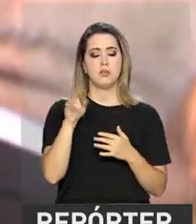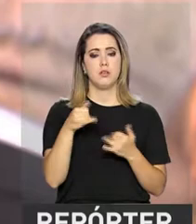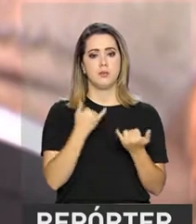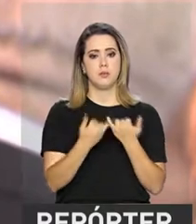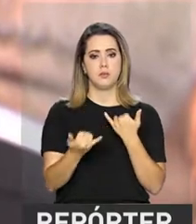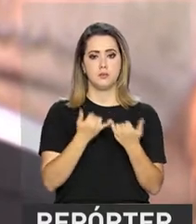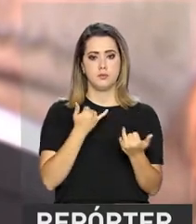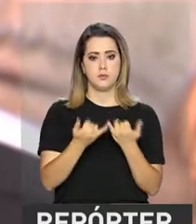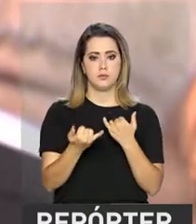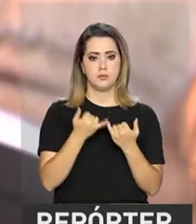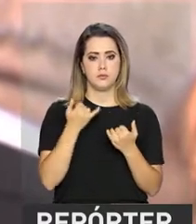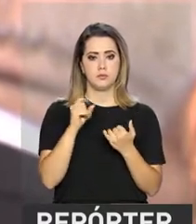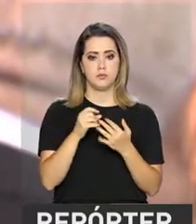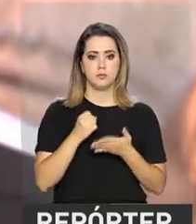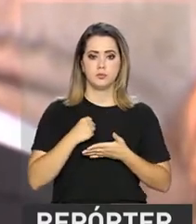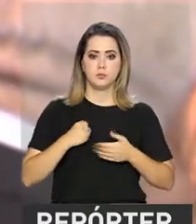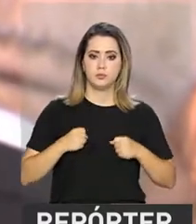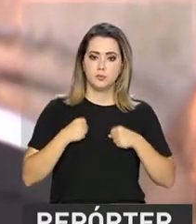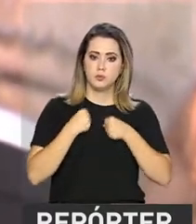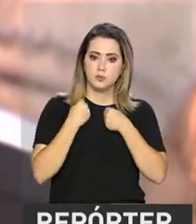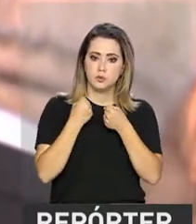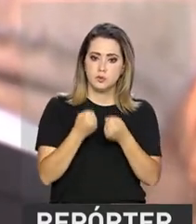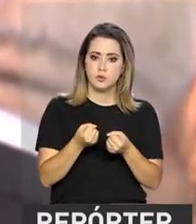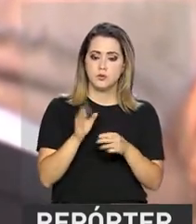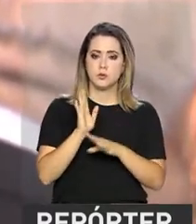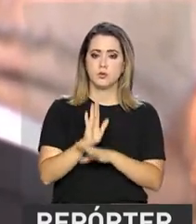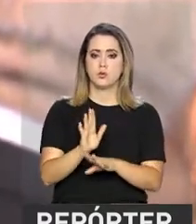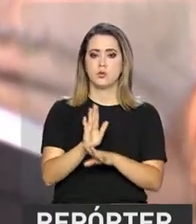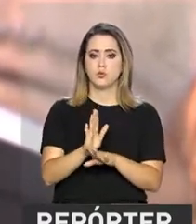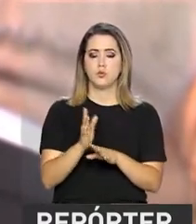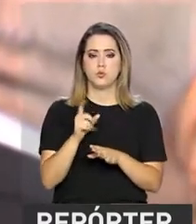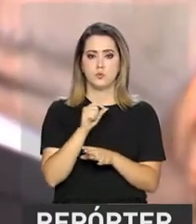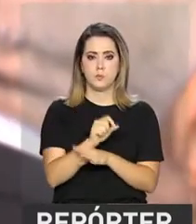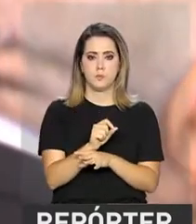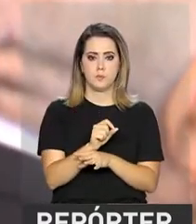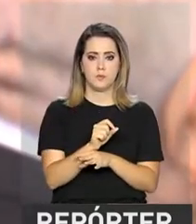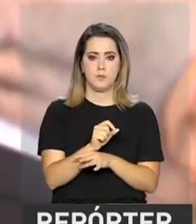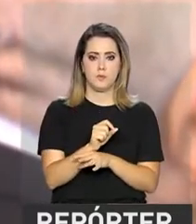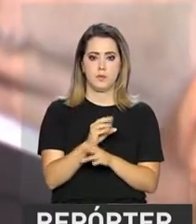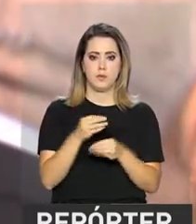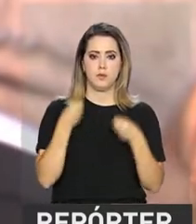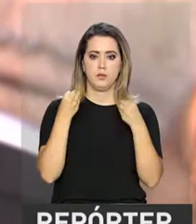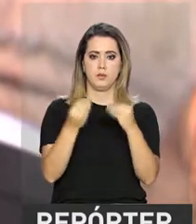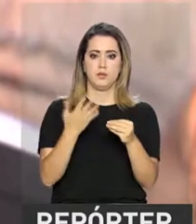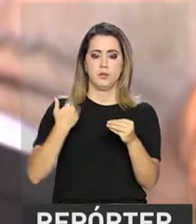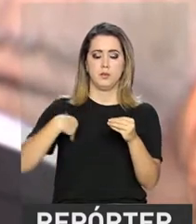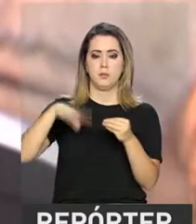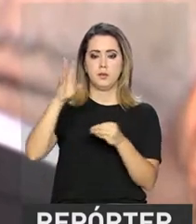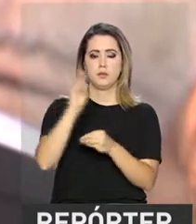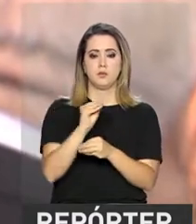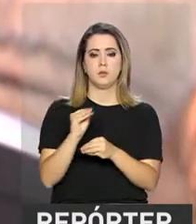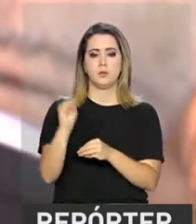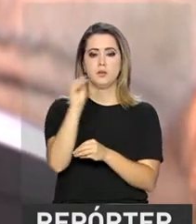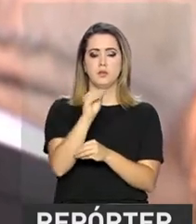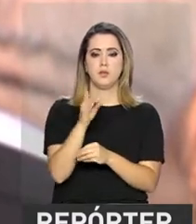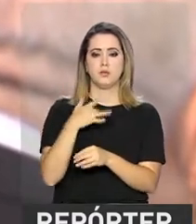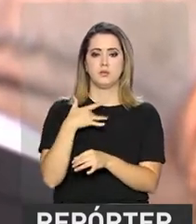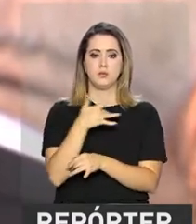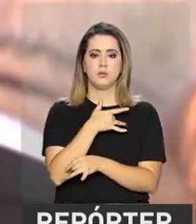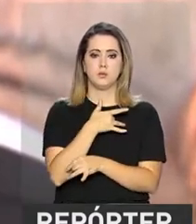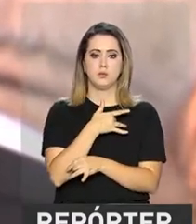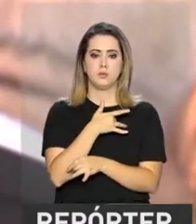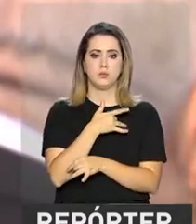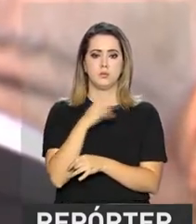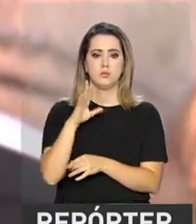de dedicação e solidariedade e que dão além do atendimento de saúde